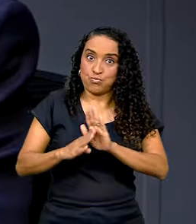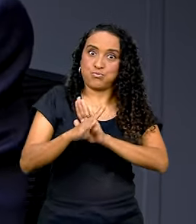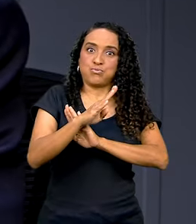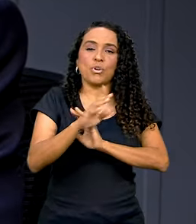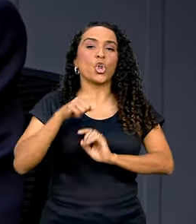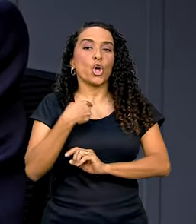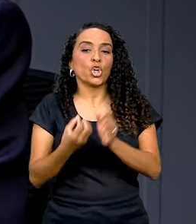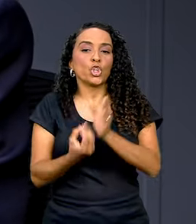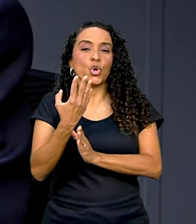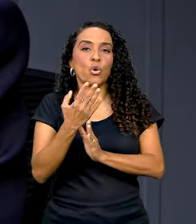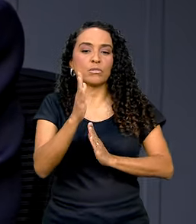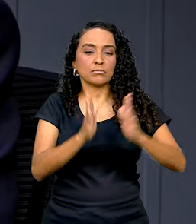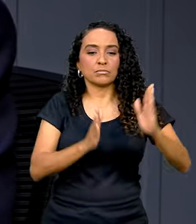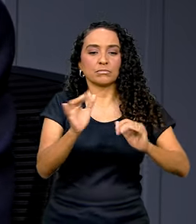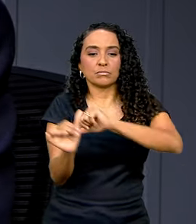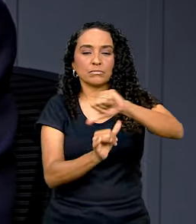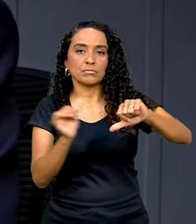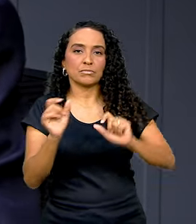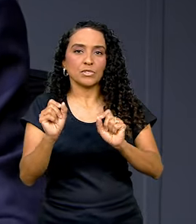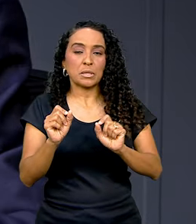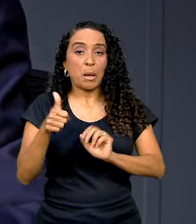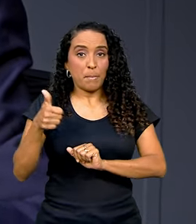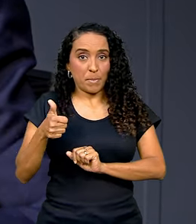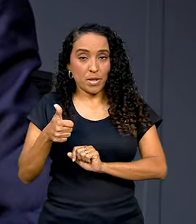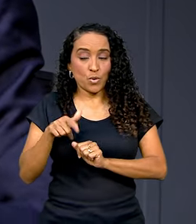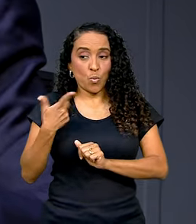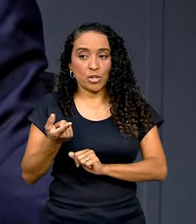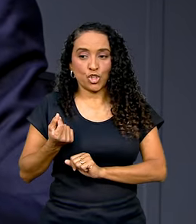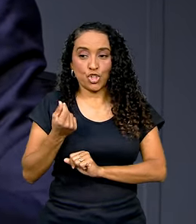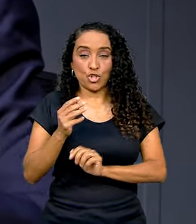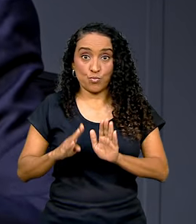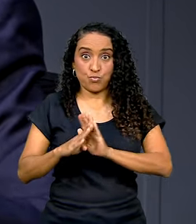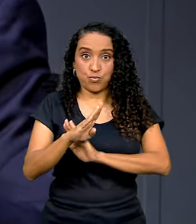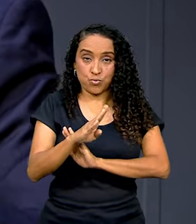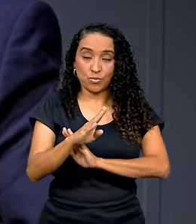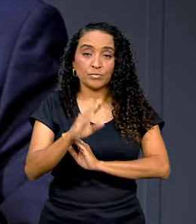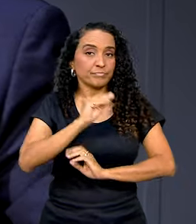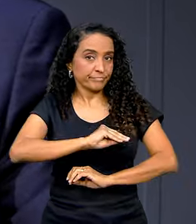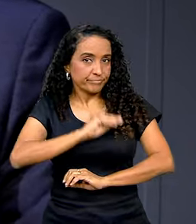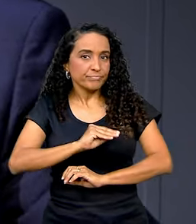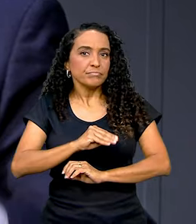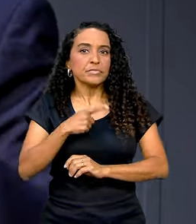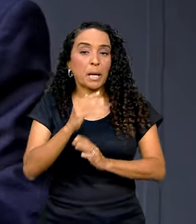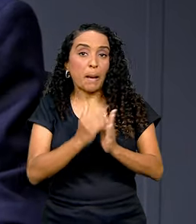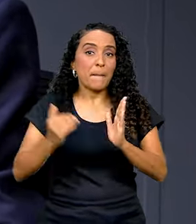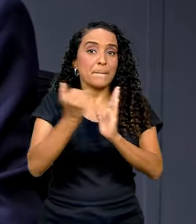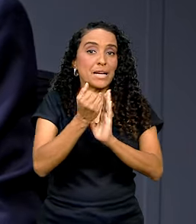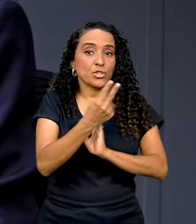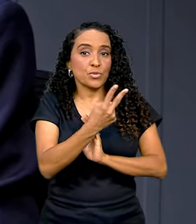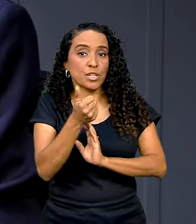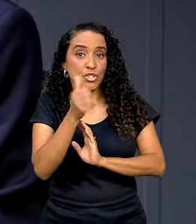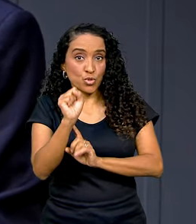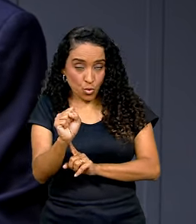renda a gente criou uma faixa de transição de primeiro quando a renda elevava eh e a ficava acima